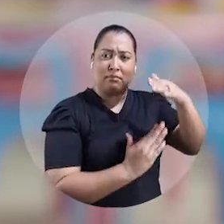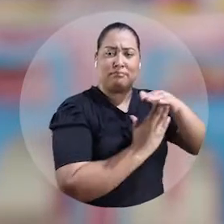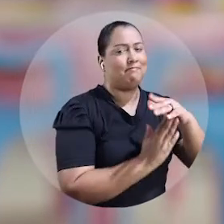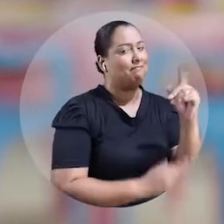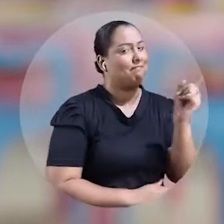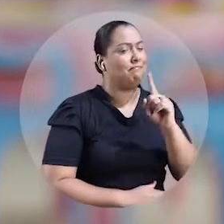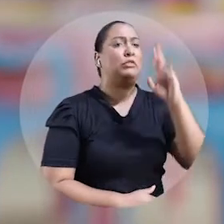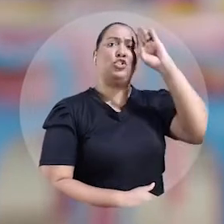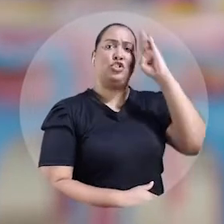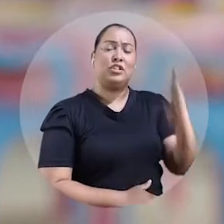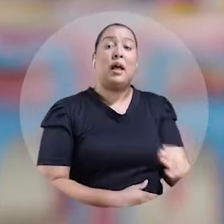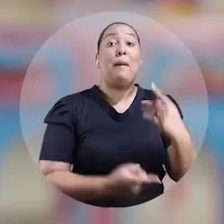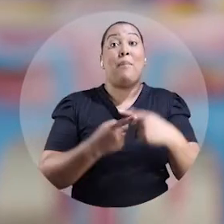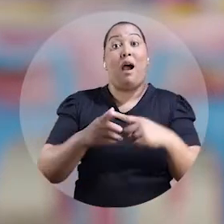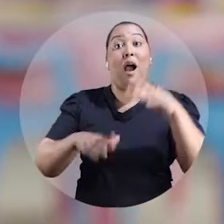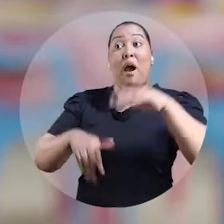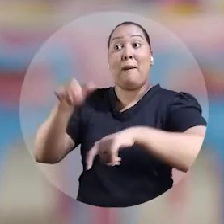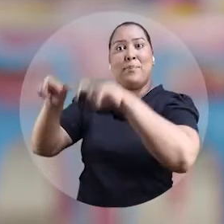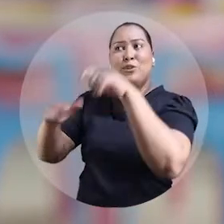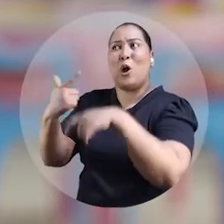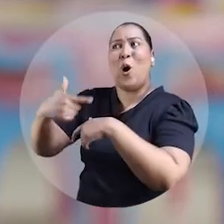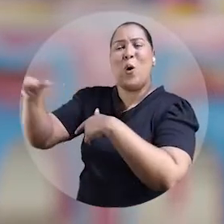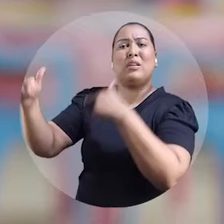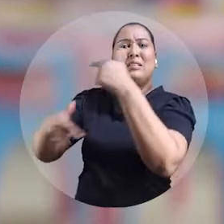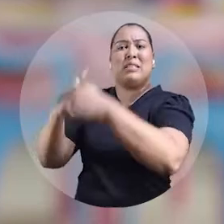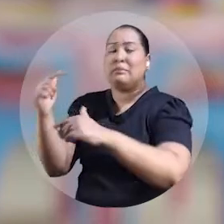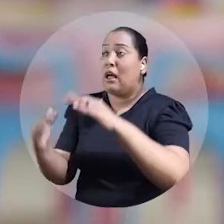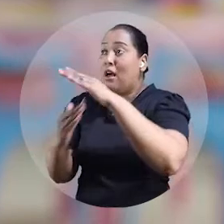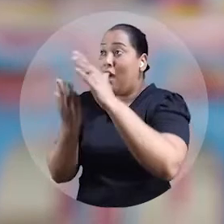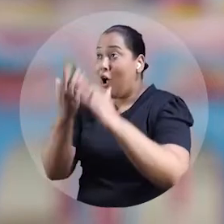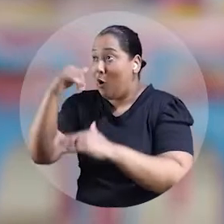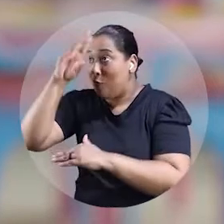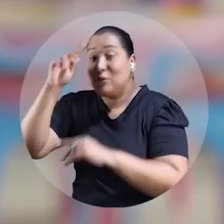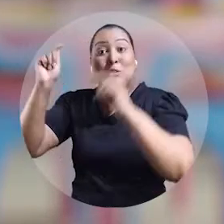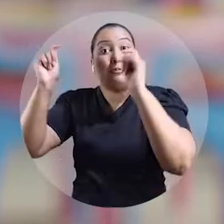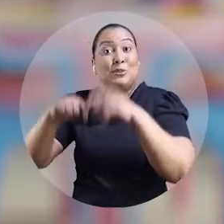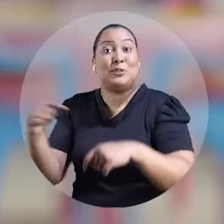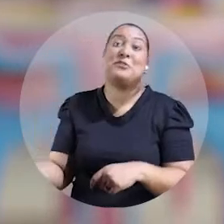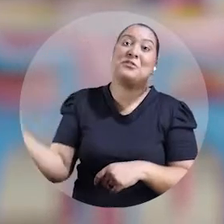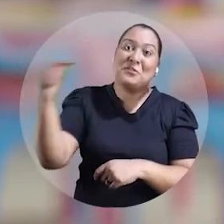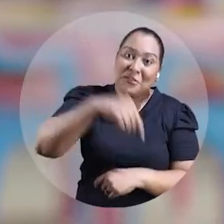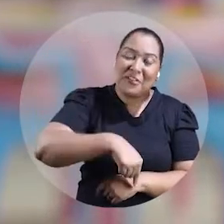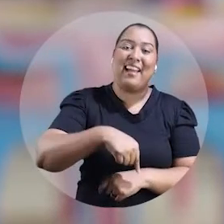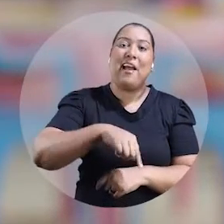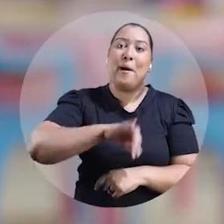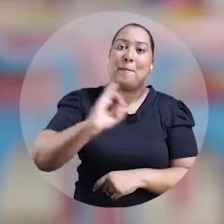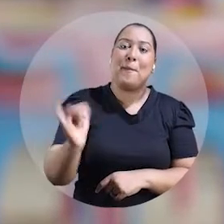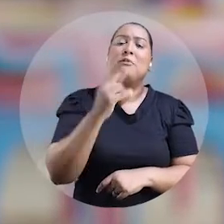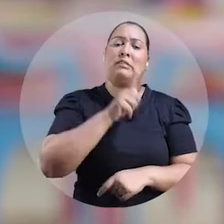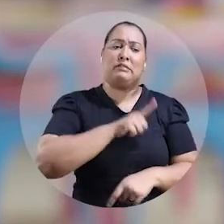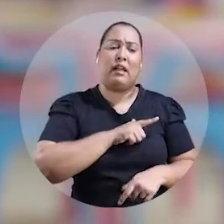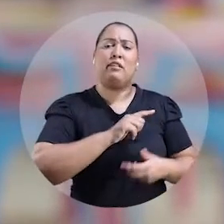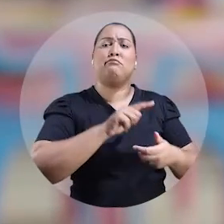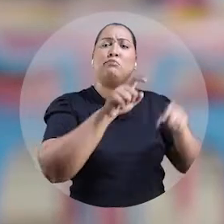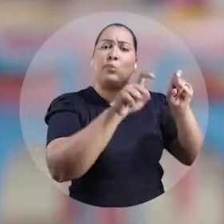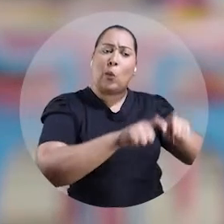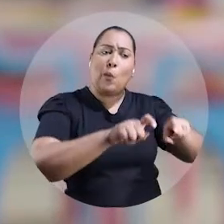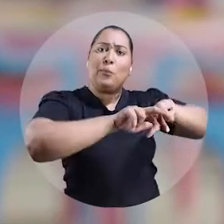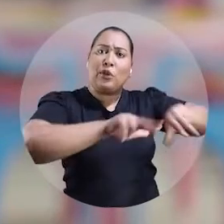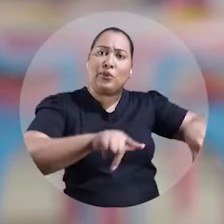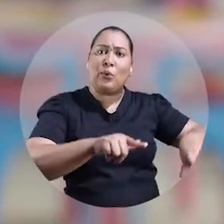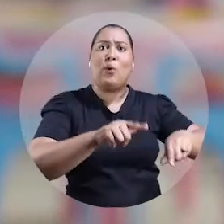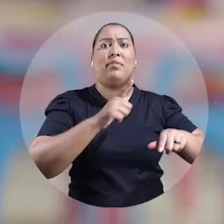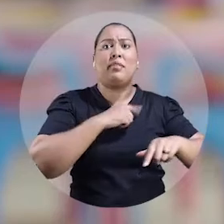né? Porque a pessoa... quem sabe tem aquele horário de almoço. Estamos aqui à disposição com